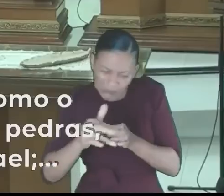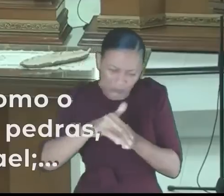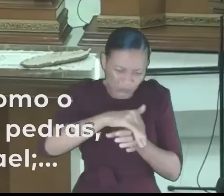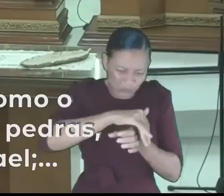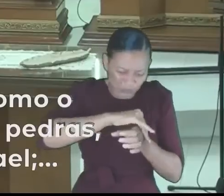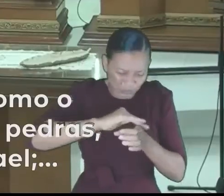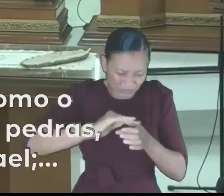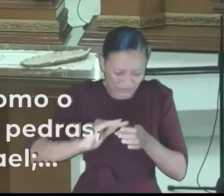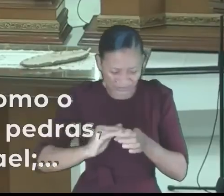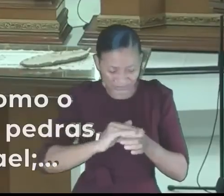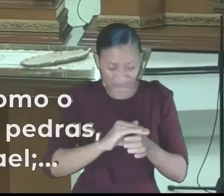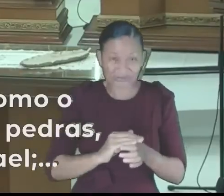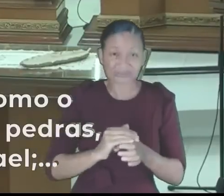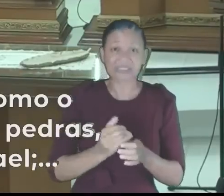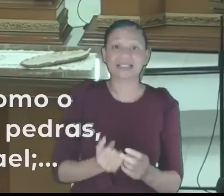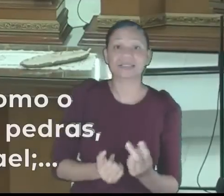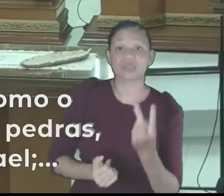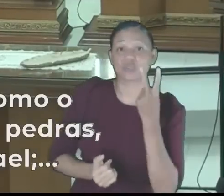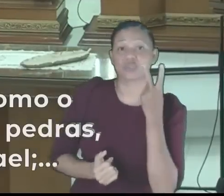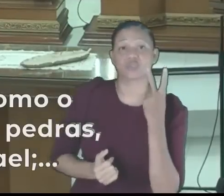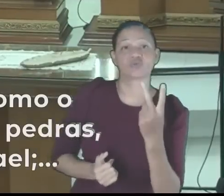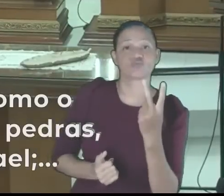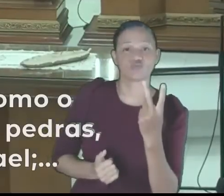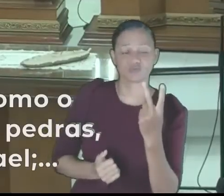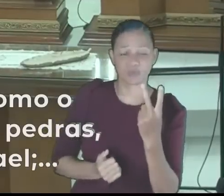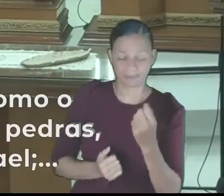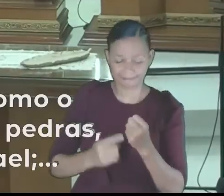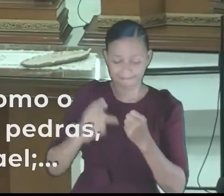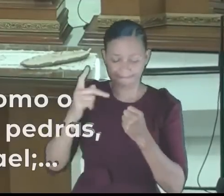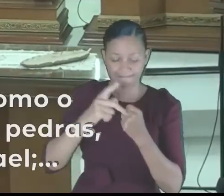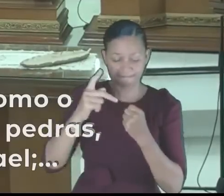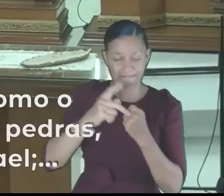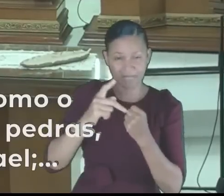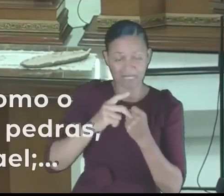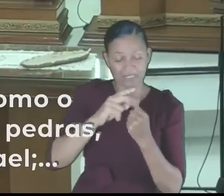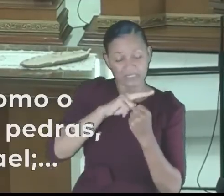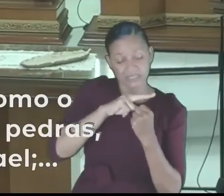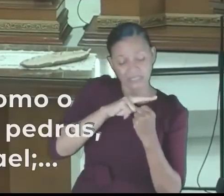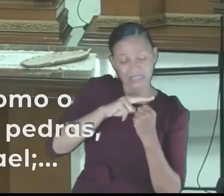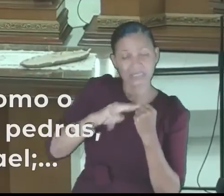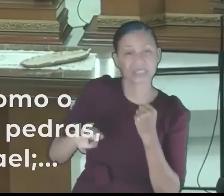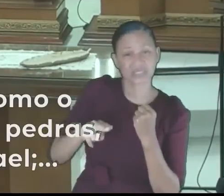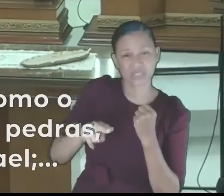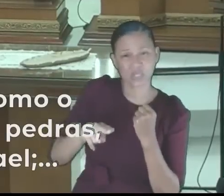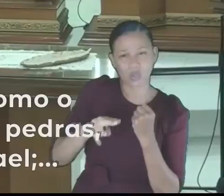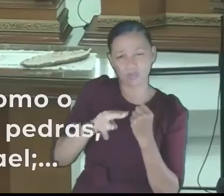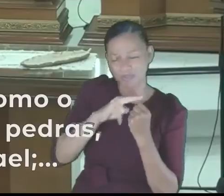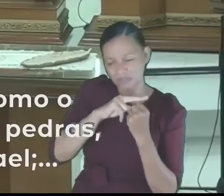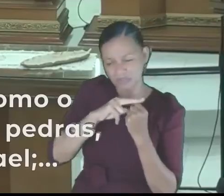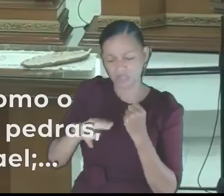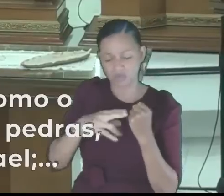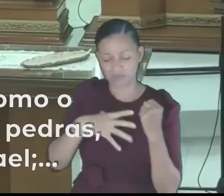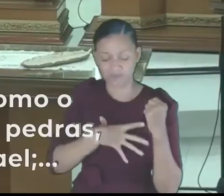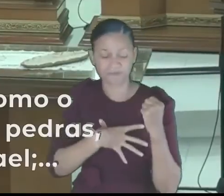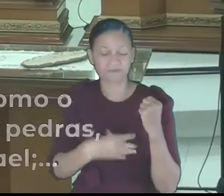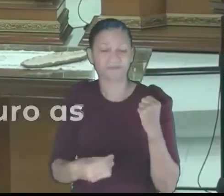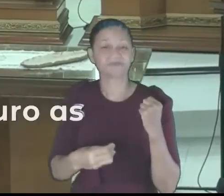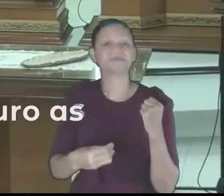lavrarás estas 2 pedras com os nomes dos filhos de Israel,